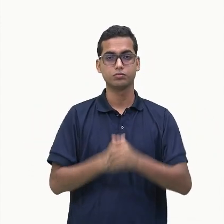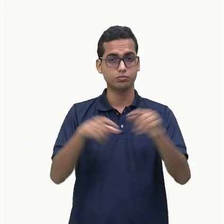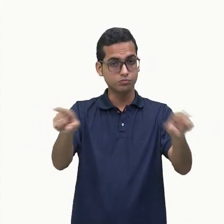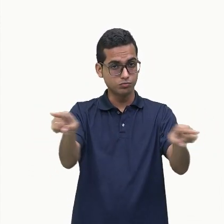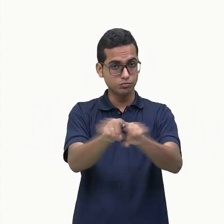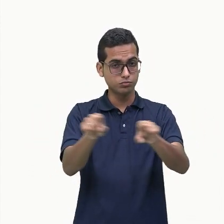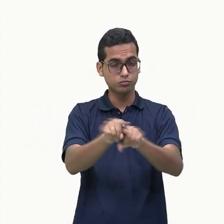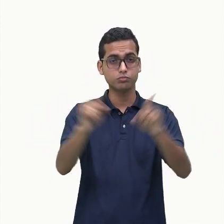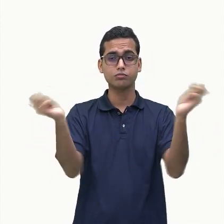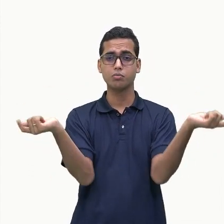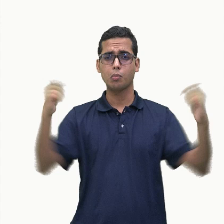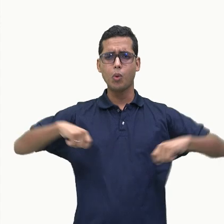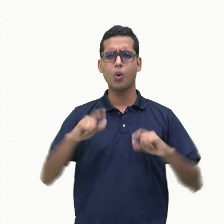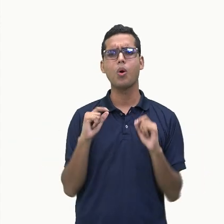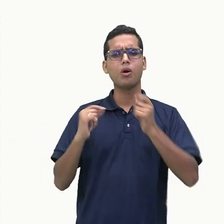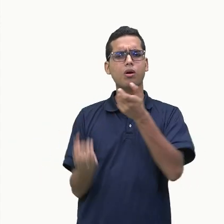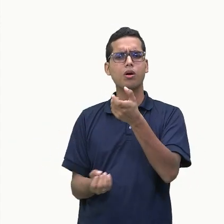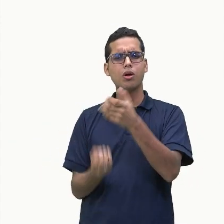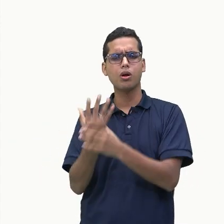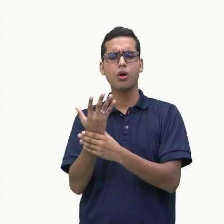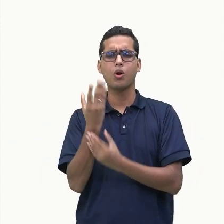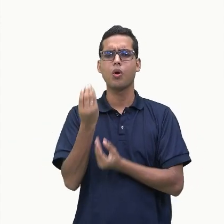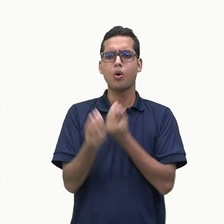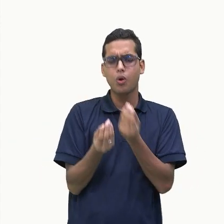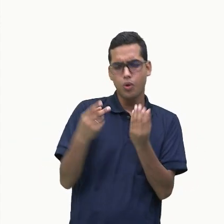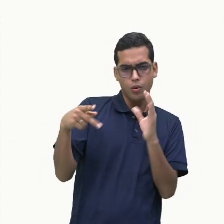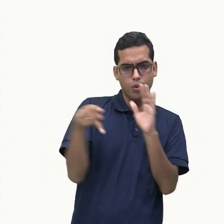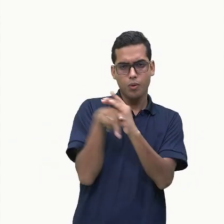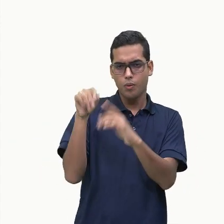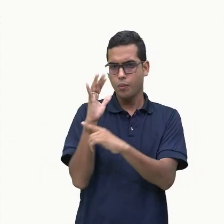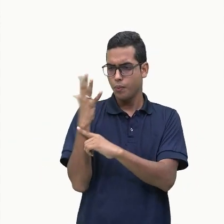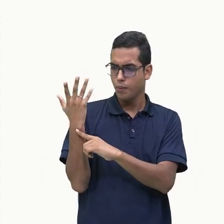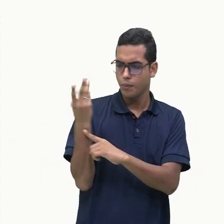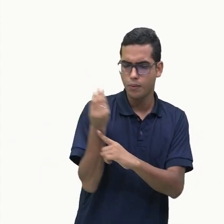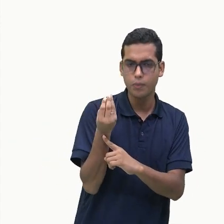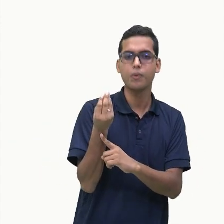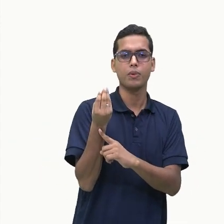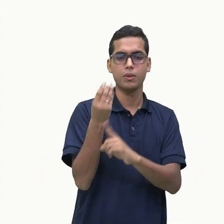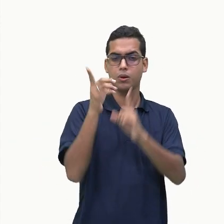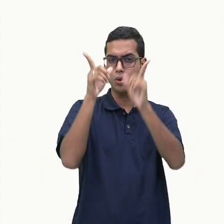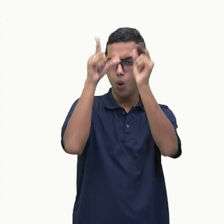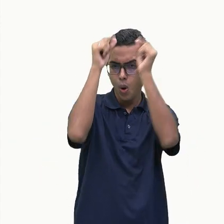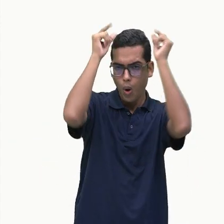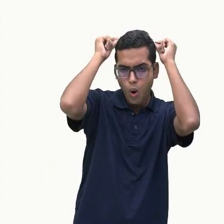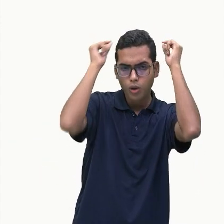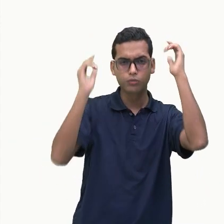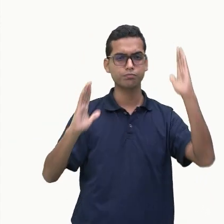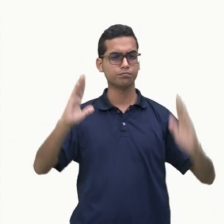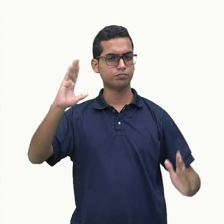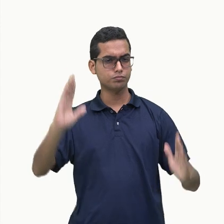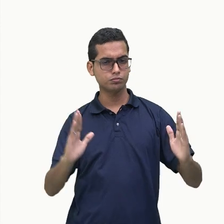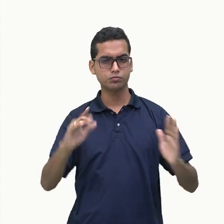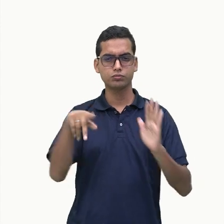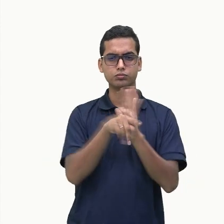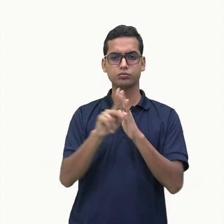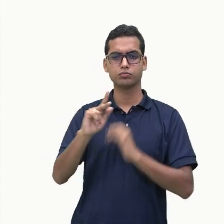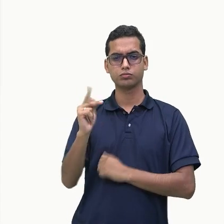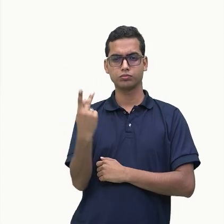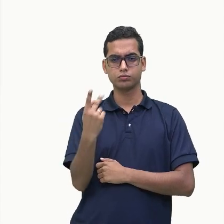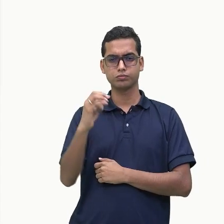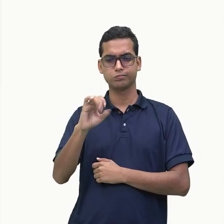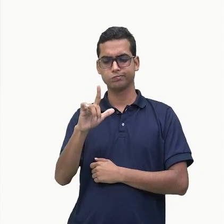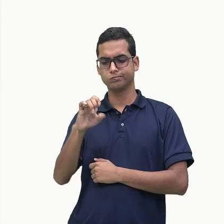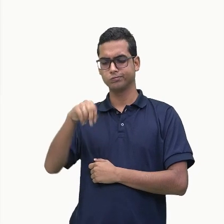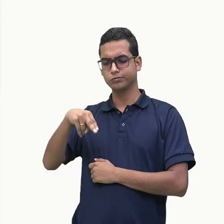encontrar sua influência e técnicas em artes gregas no período helenístico. Então, meus queridos, eu trouxe para vocês duas